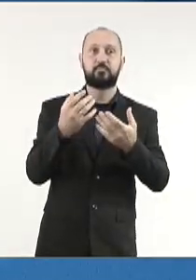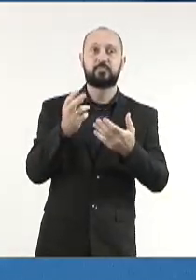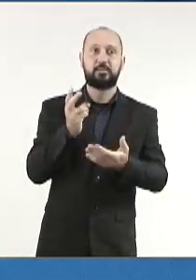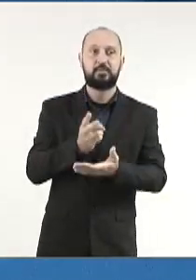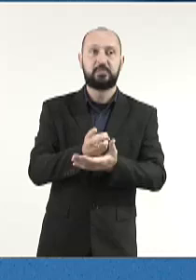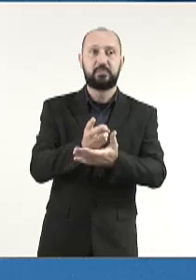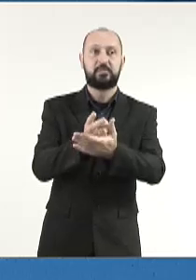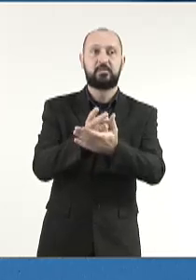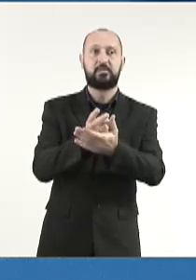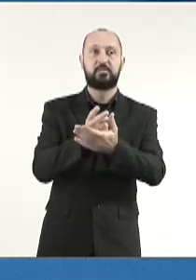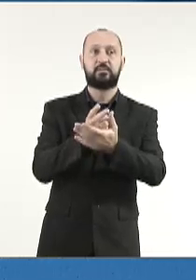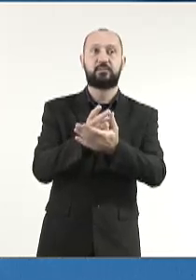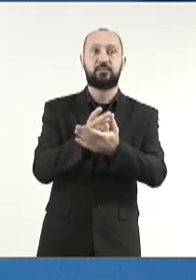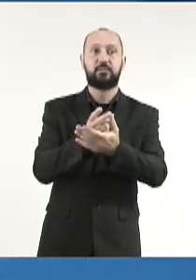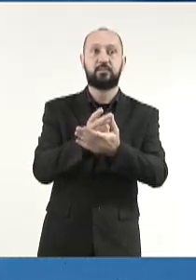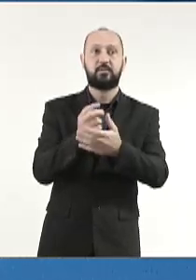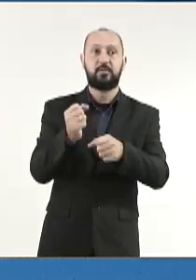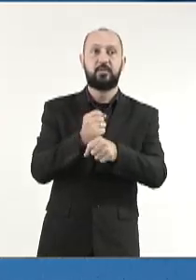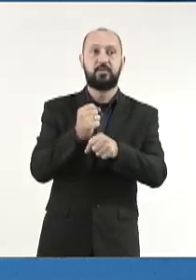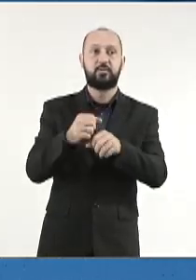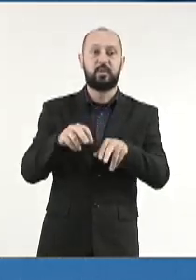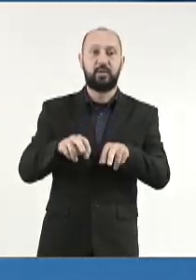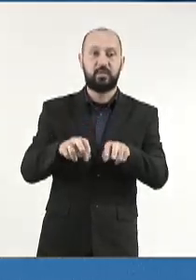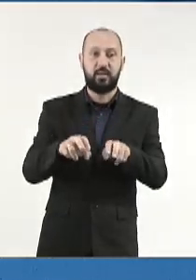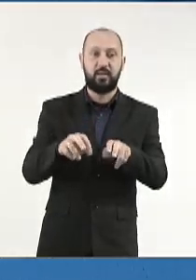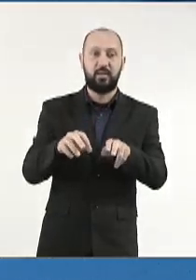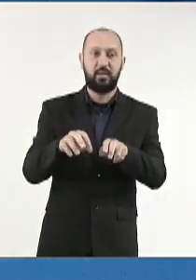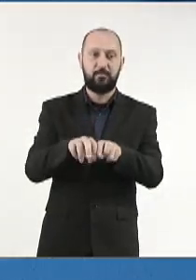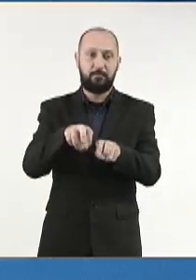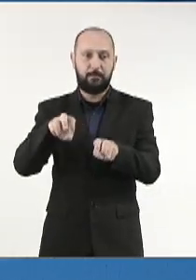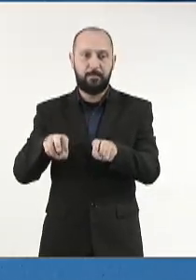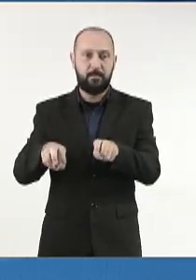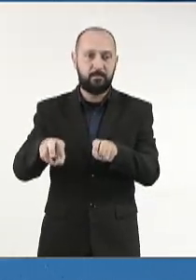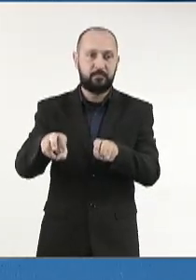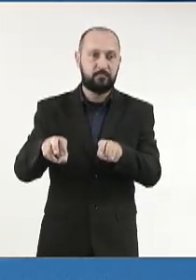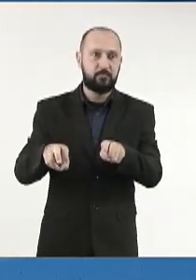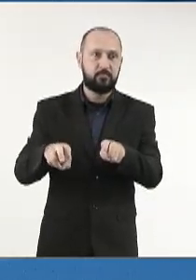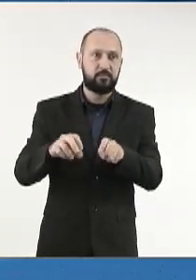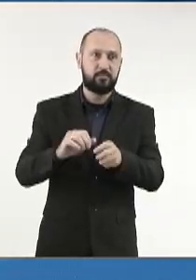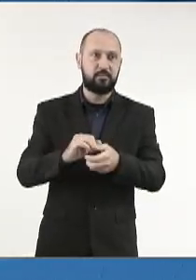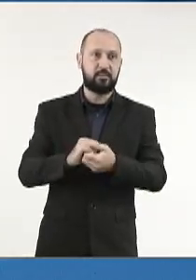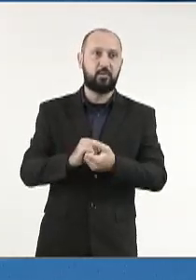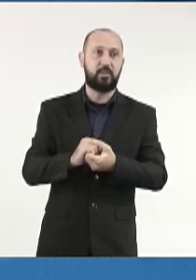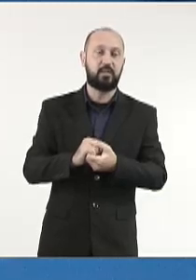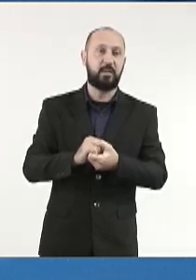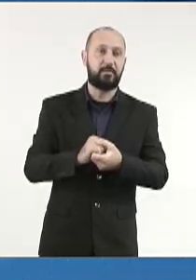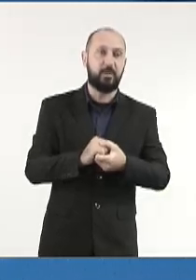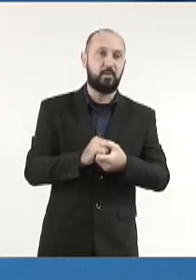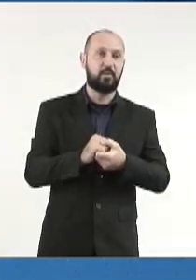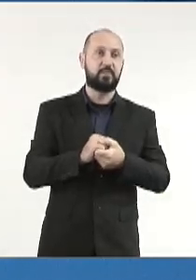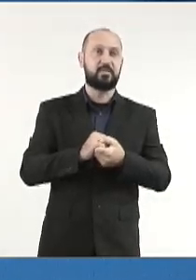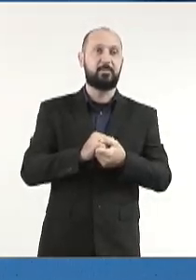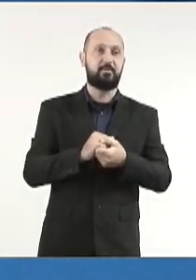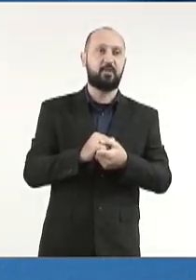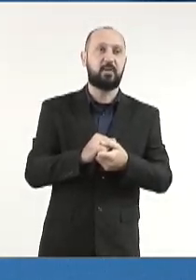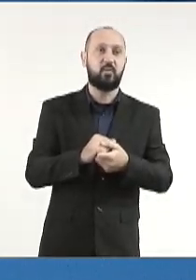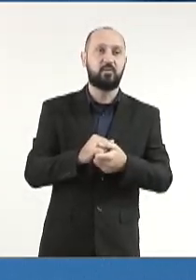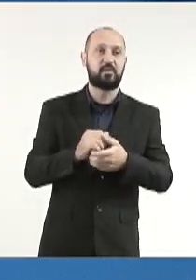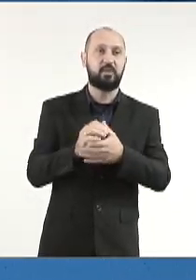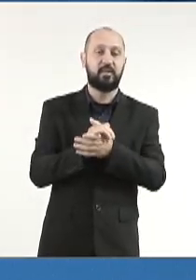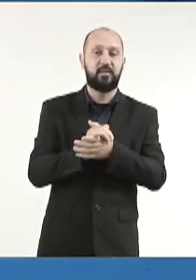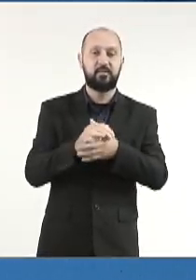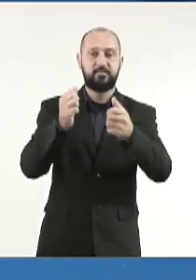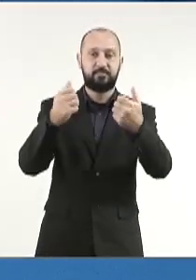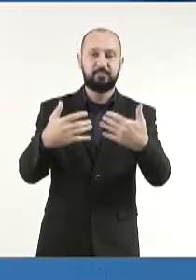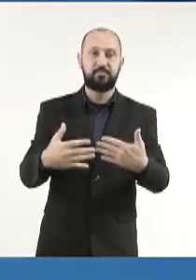tempo esse acostamento, e aqui consta a indicação e o pedido da Câmara de